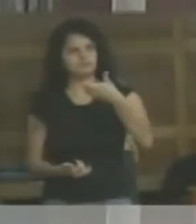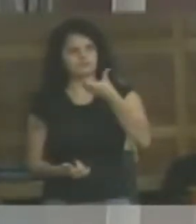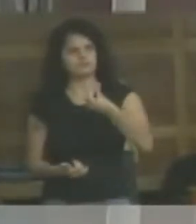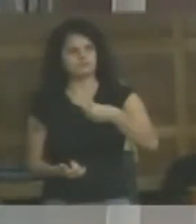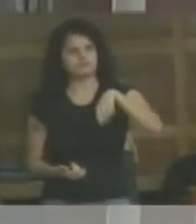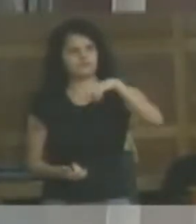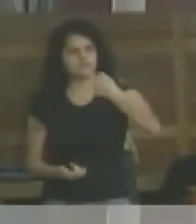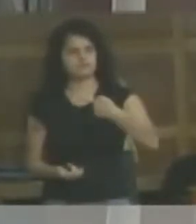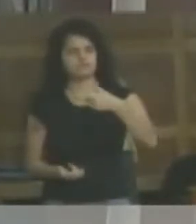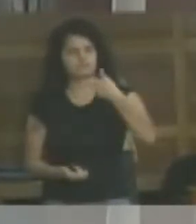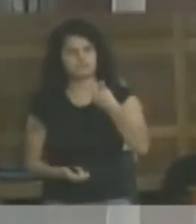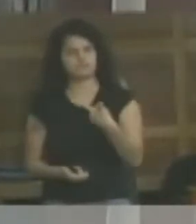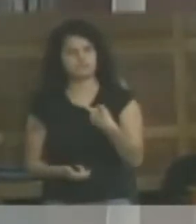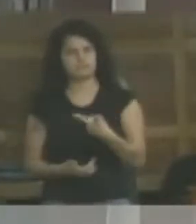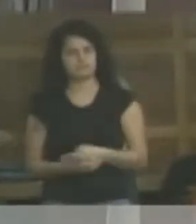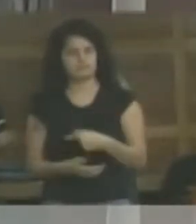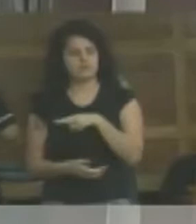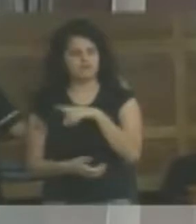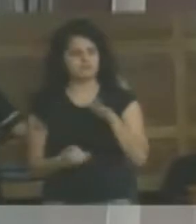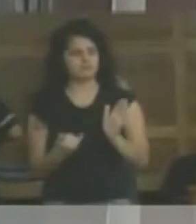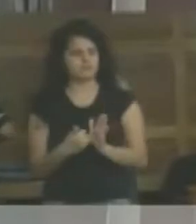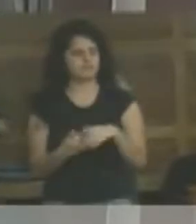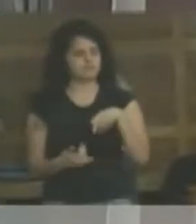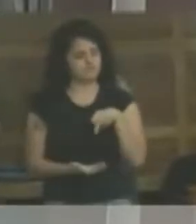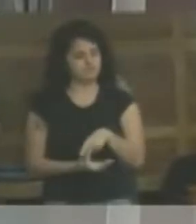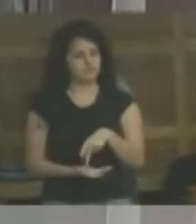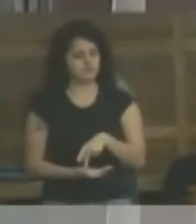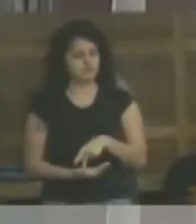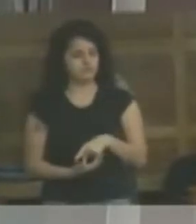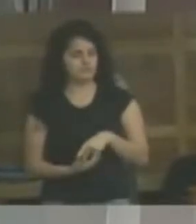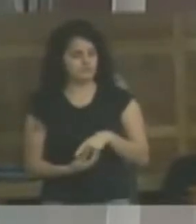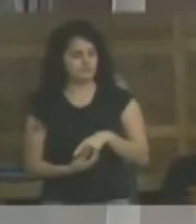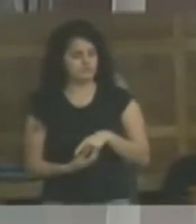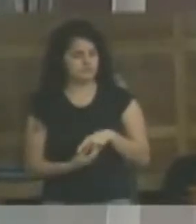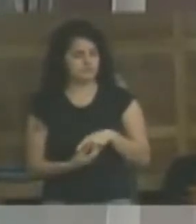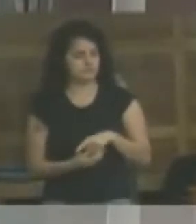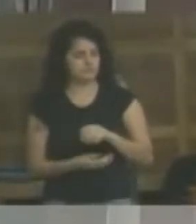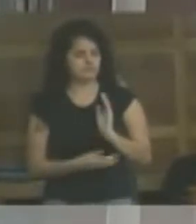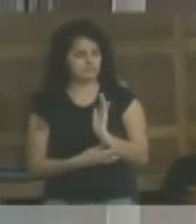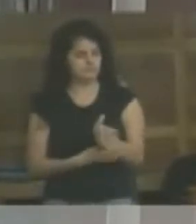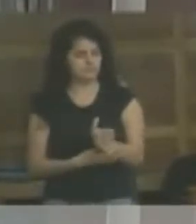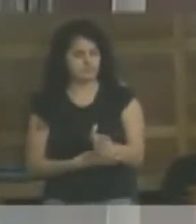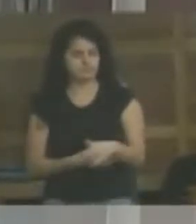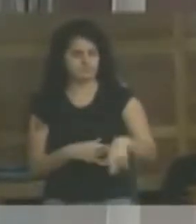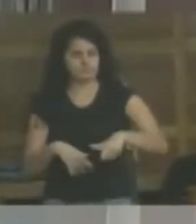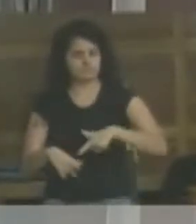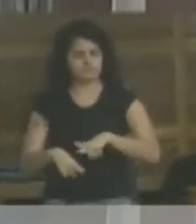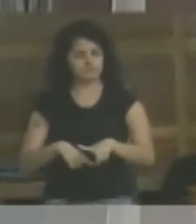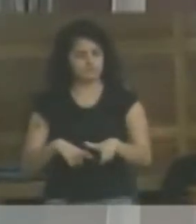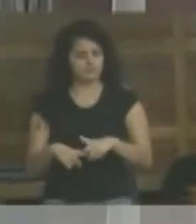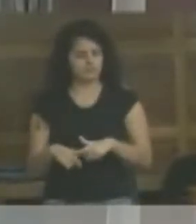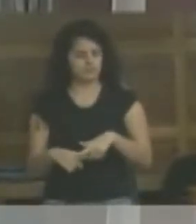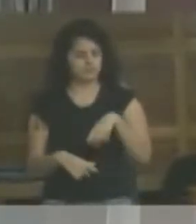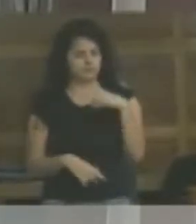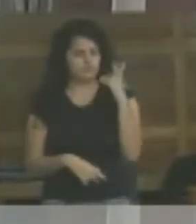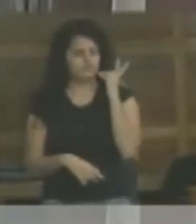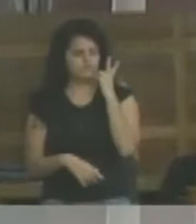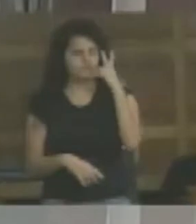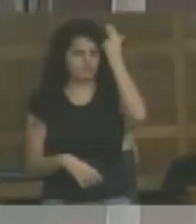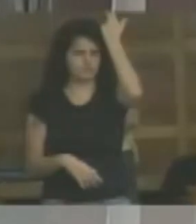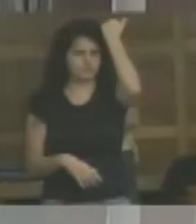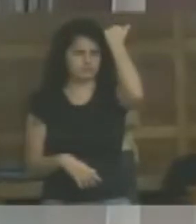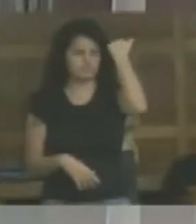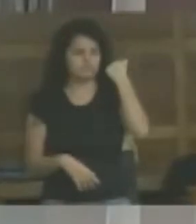1672 de 2018. Essa indicação, na verdade, já aí num trabalho que o vereador Marquinhos Coelho e a Gênio